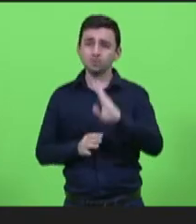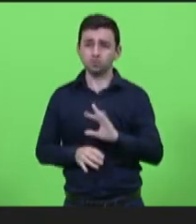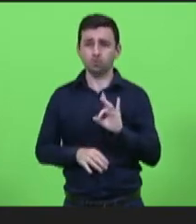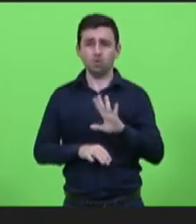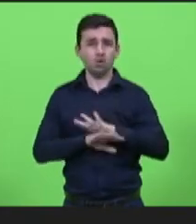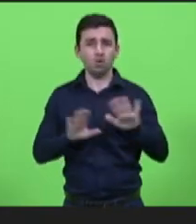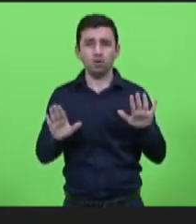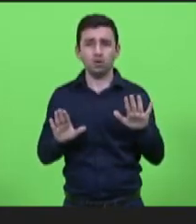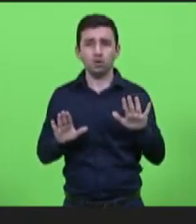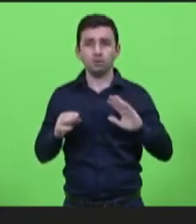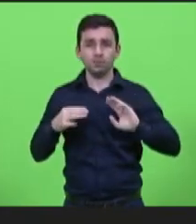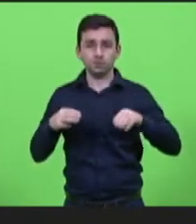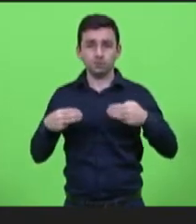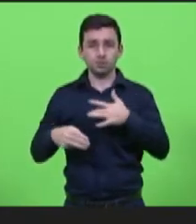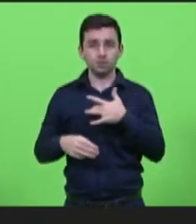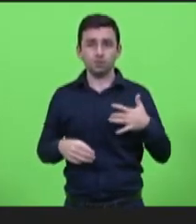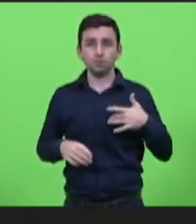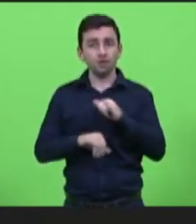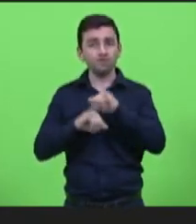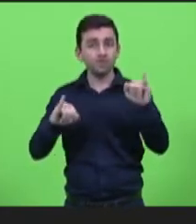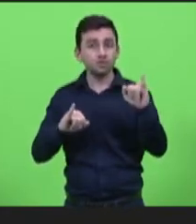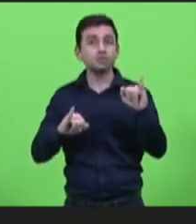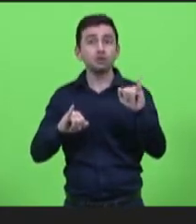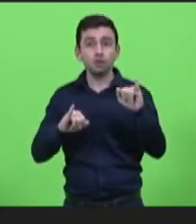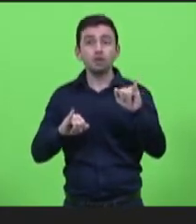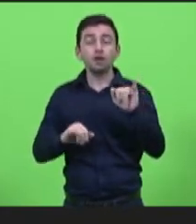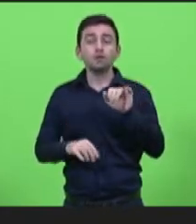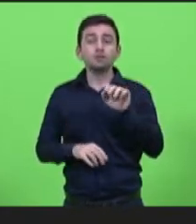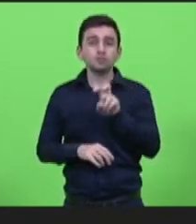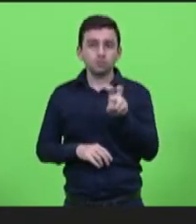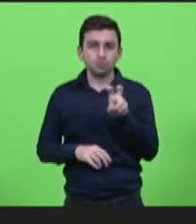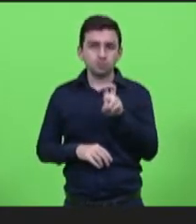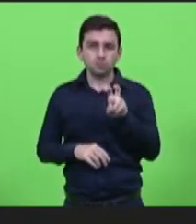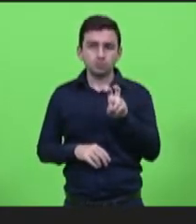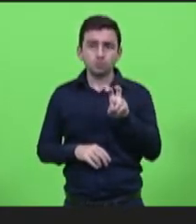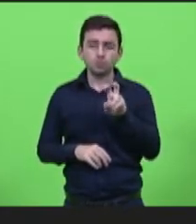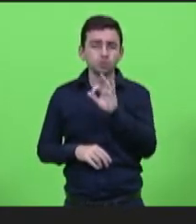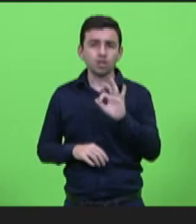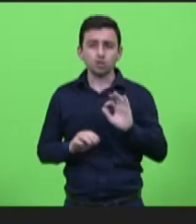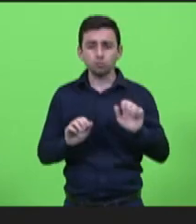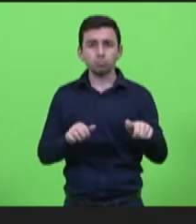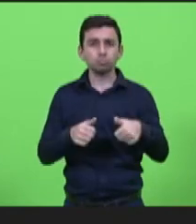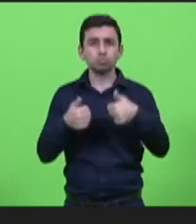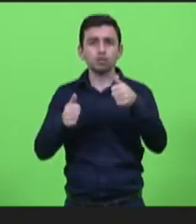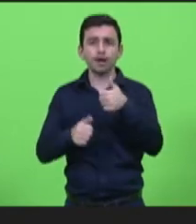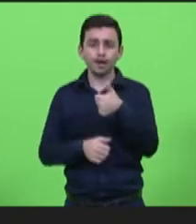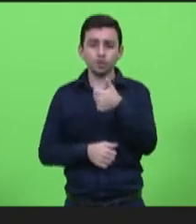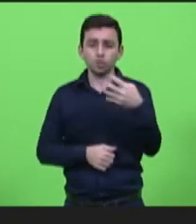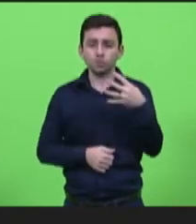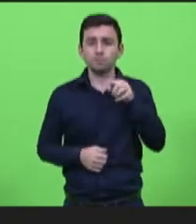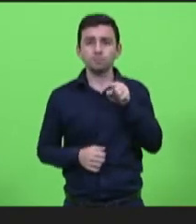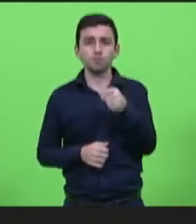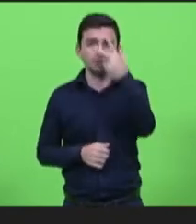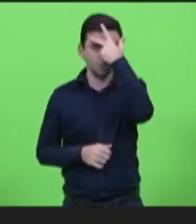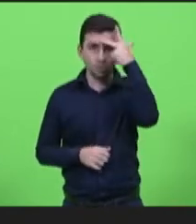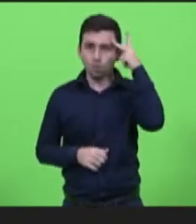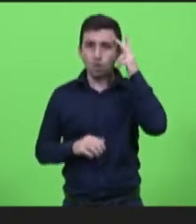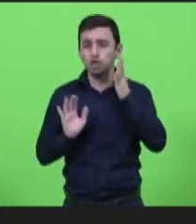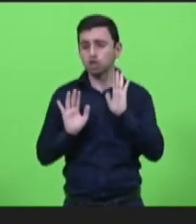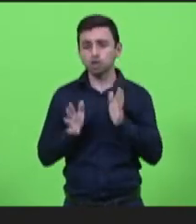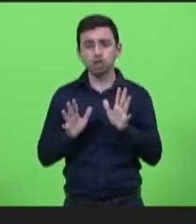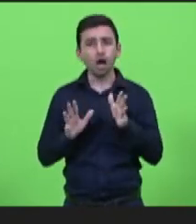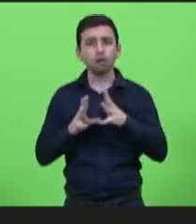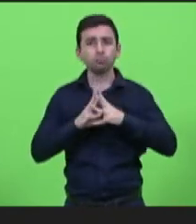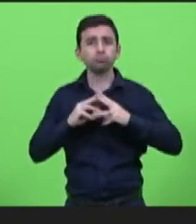da Saúde apontam que 55% das pessoas recuperadas do Covid já são 14 mil curados do vírus chinês.